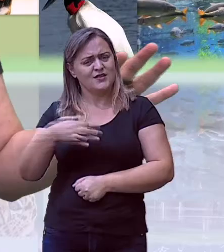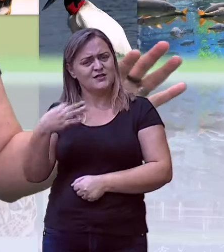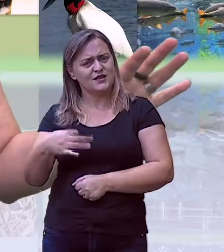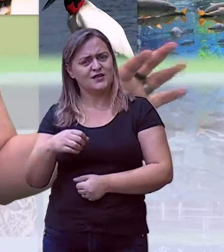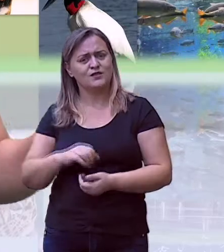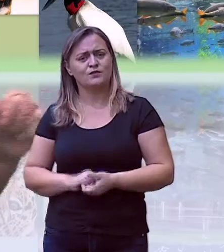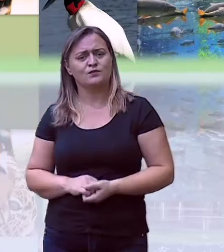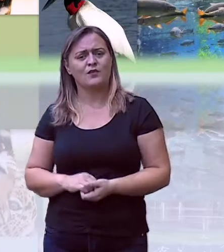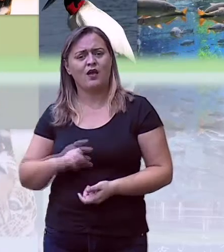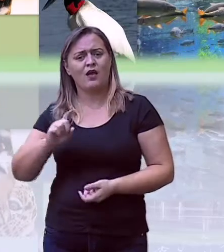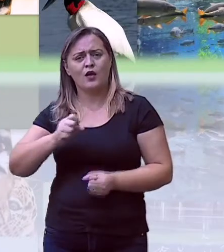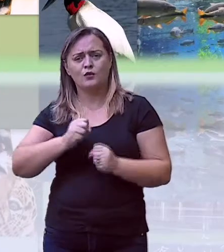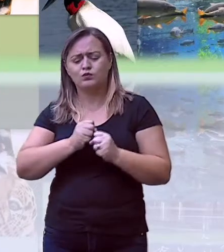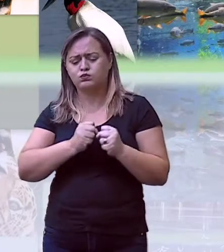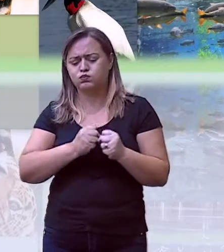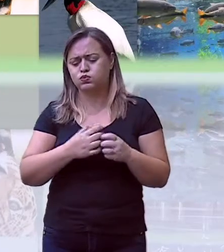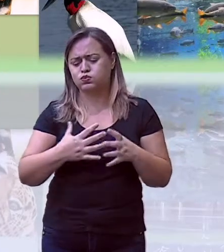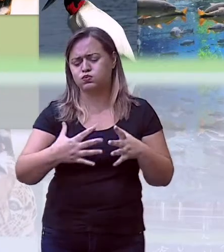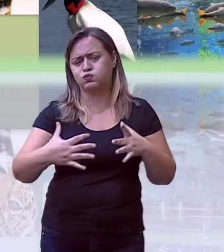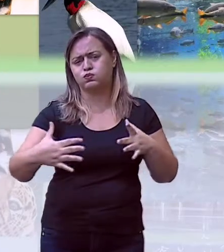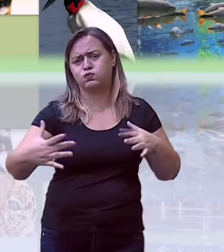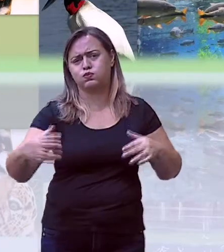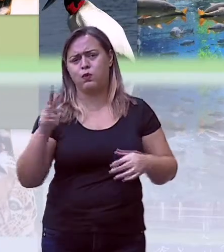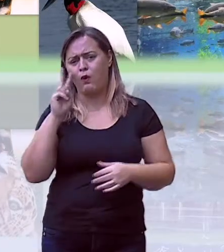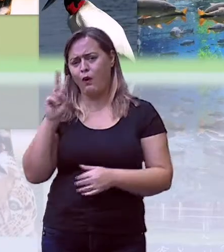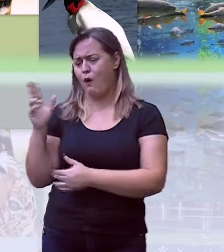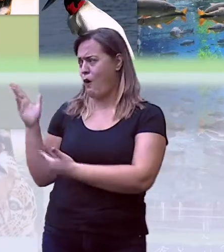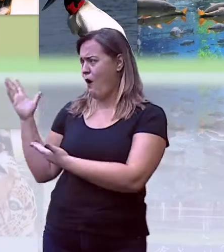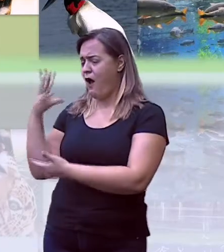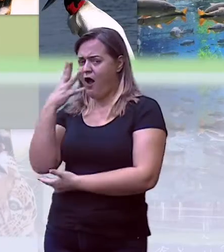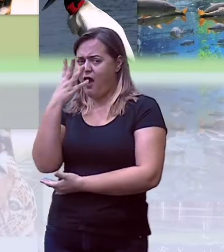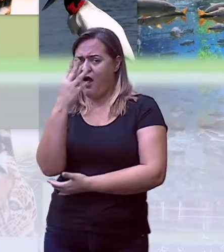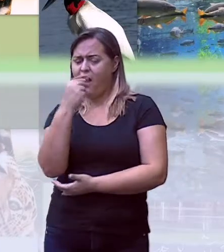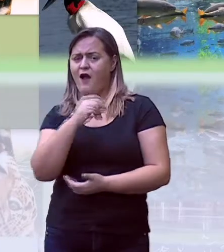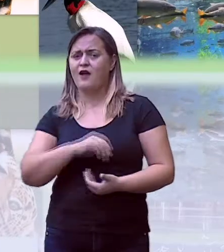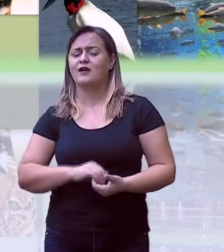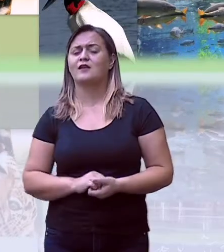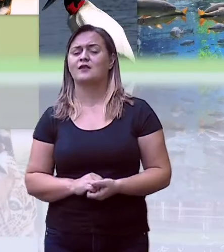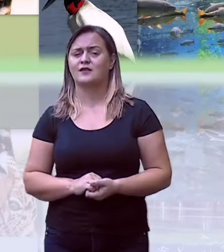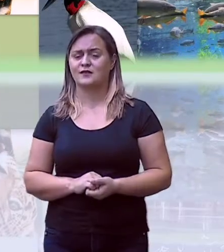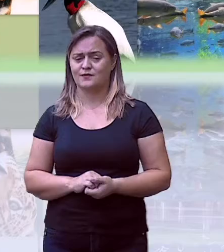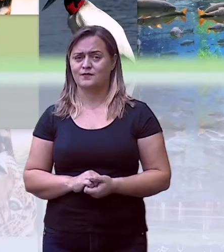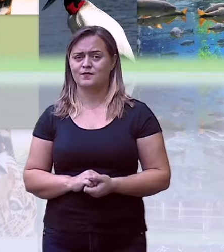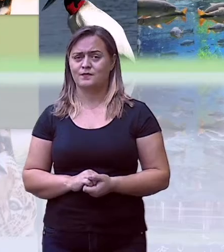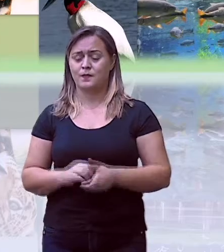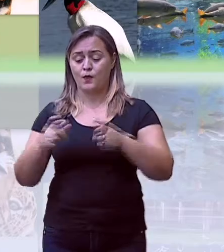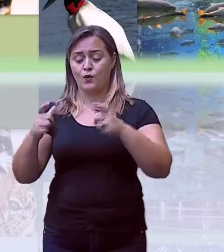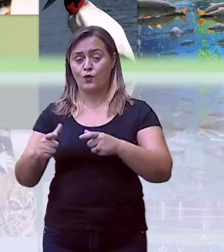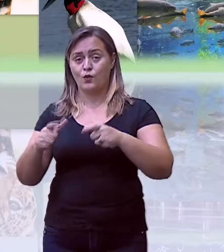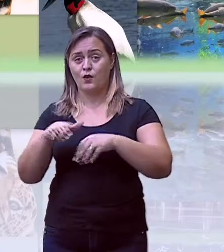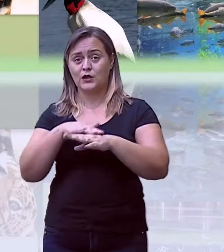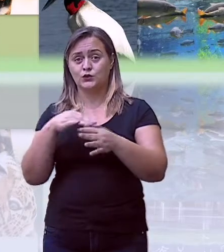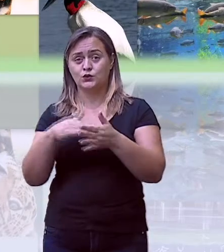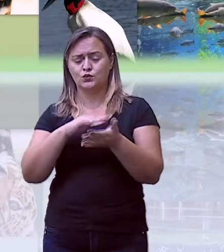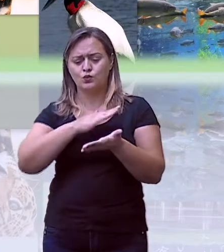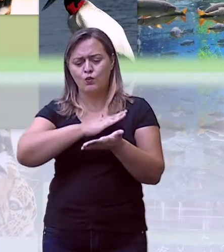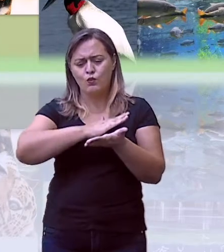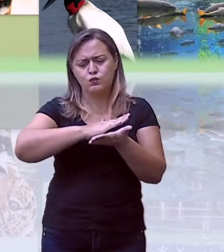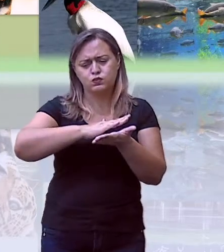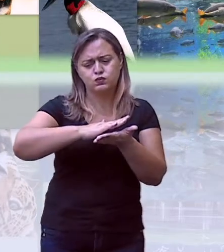espantoso, como a gente pode ver. Neste terreno, a região é totalmente plana,